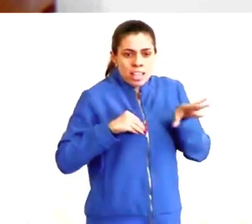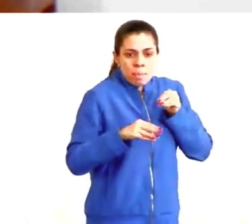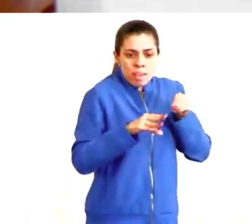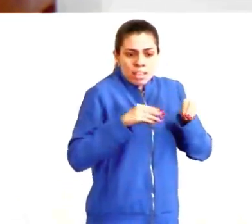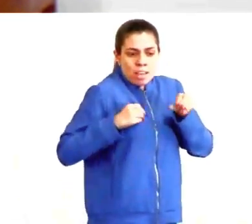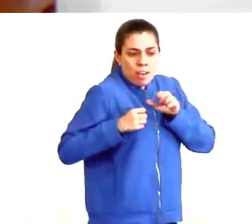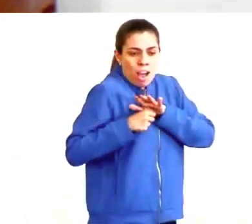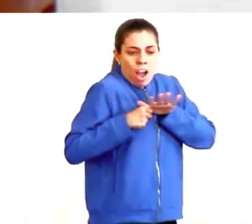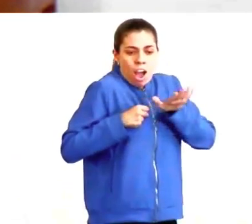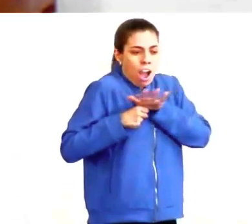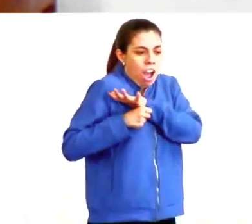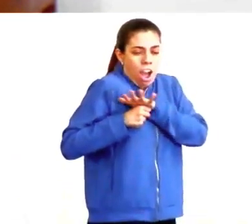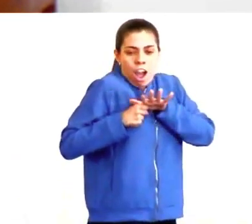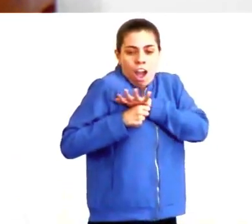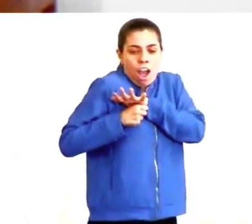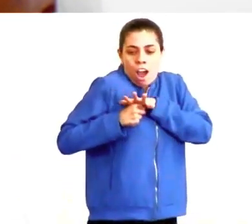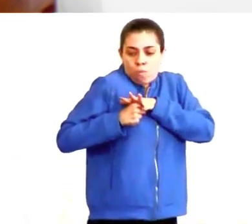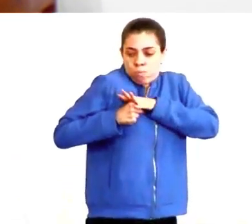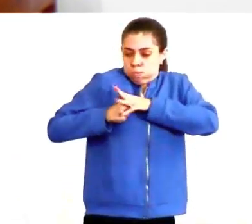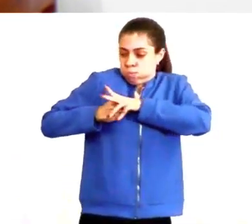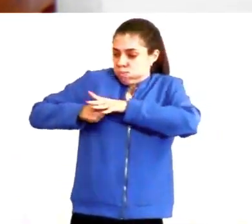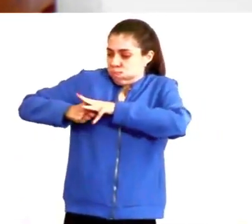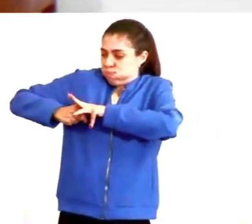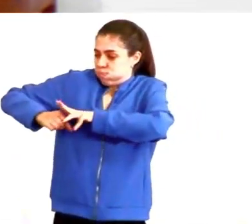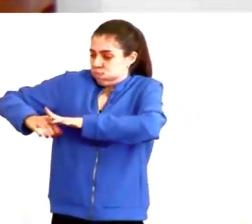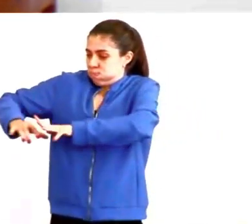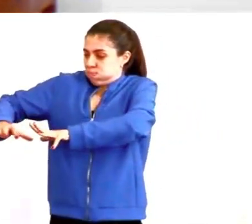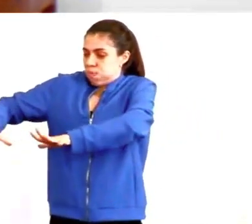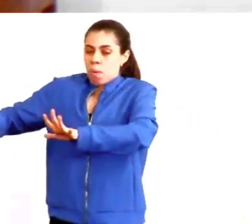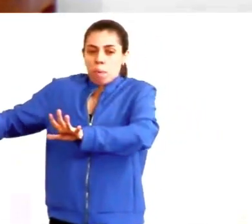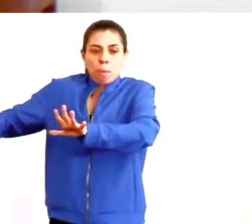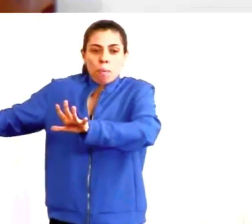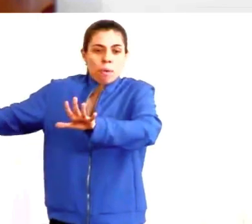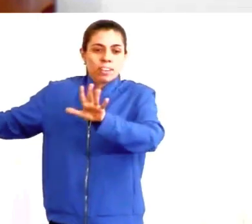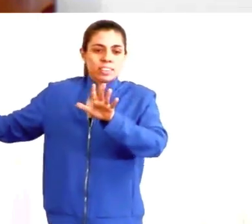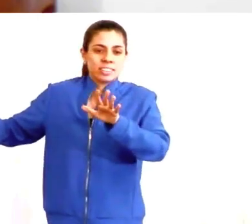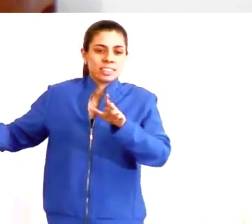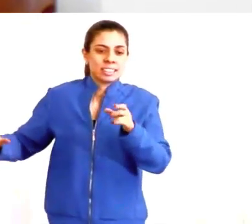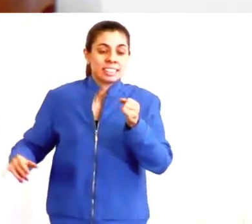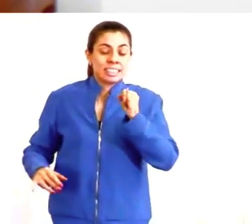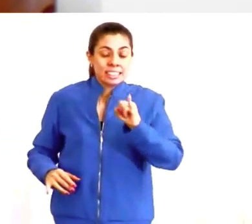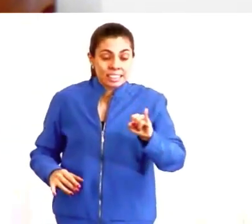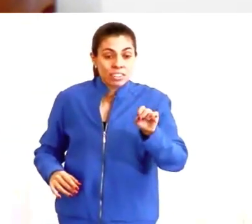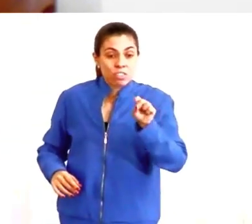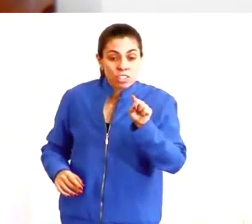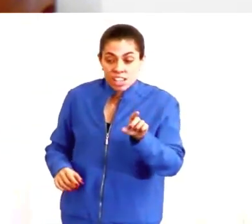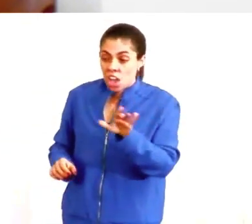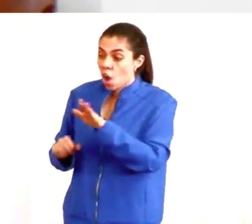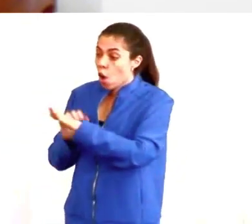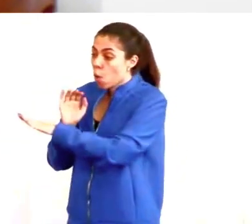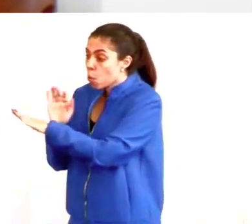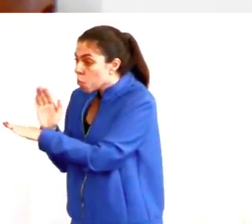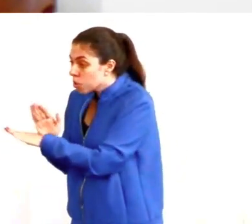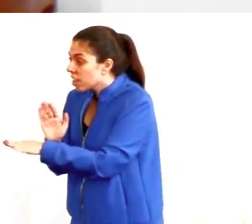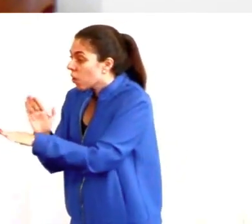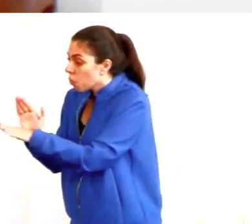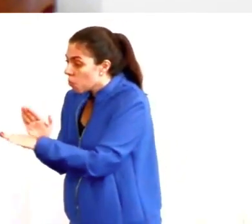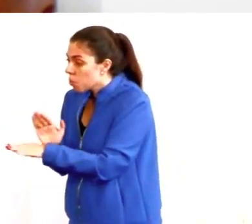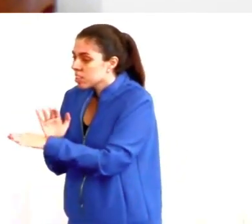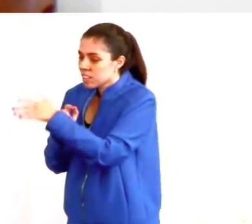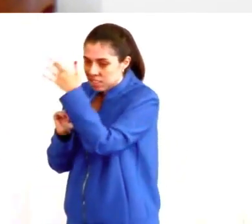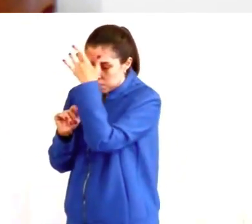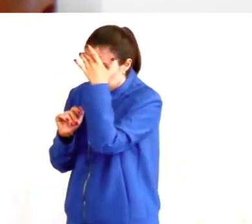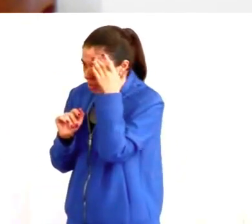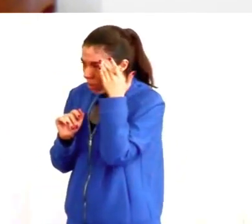fraternal já transborda de você para outro, se você já se importa com alguém, se você já cuida de alguém, você está dentro do